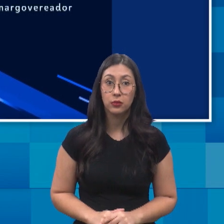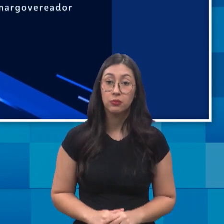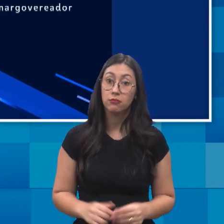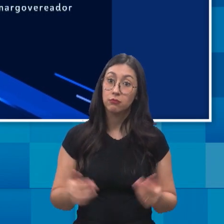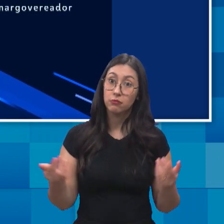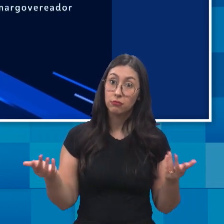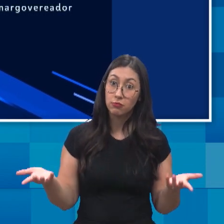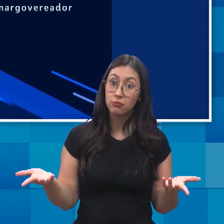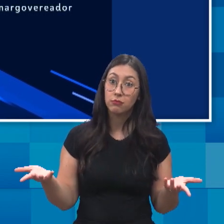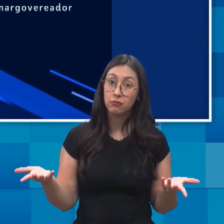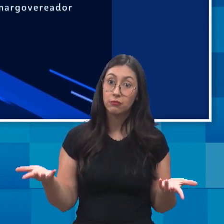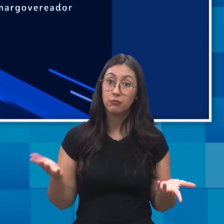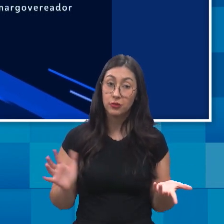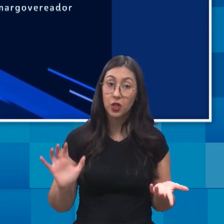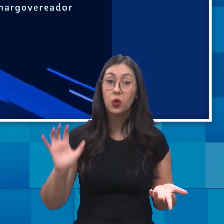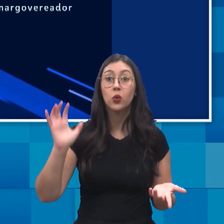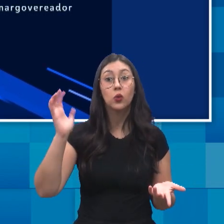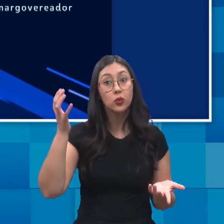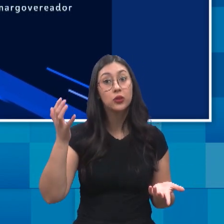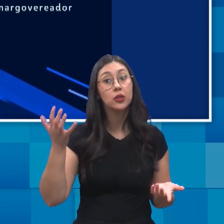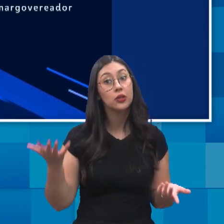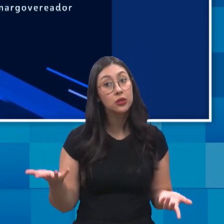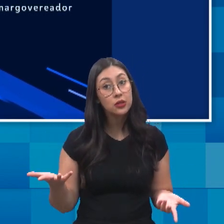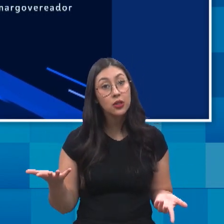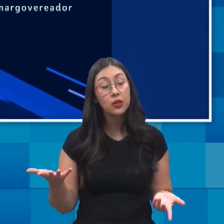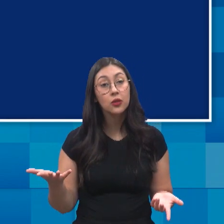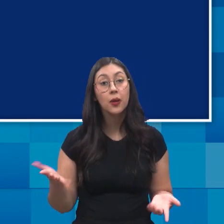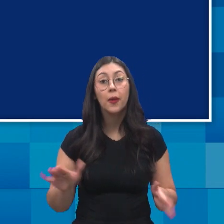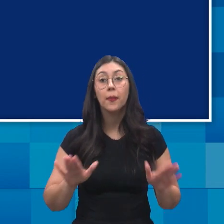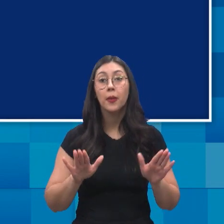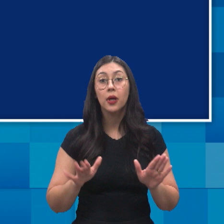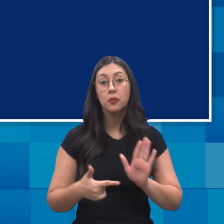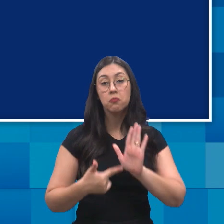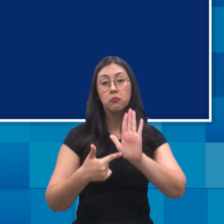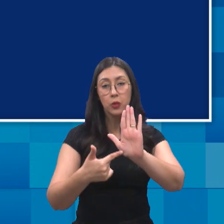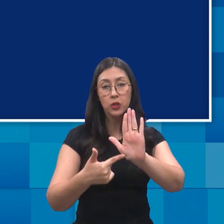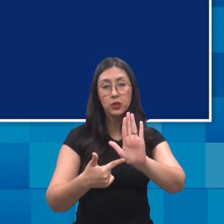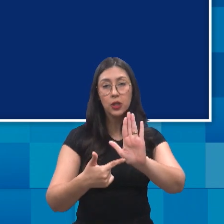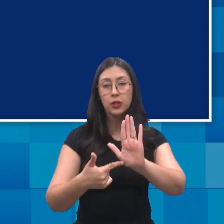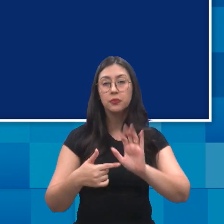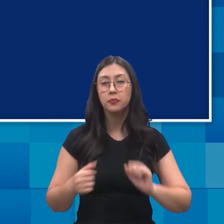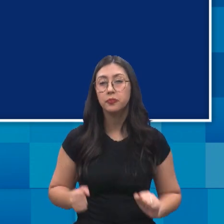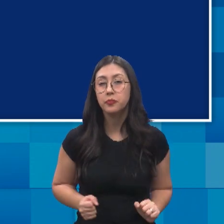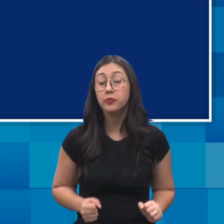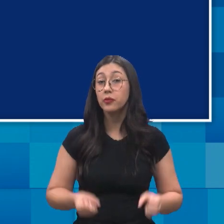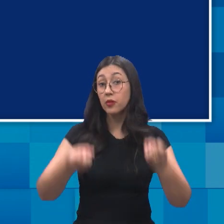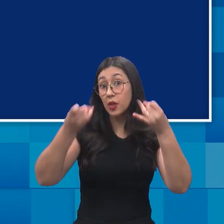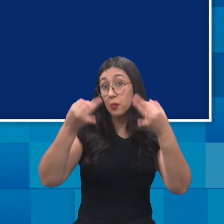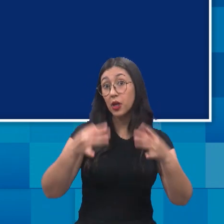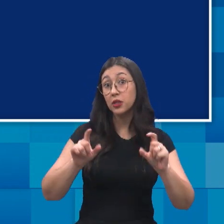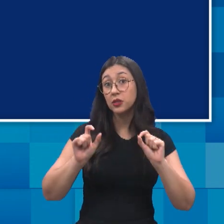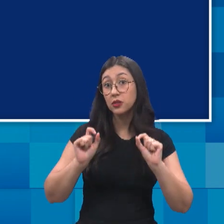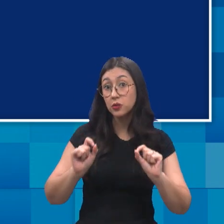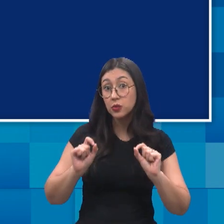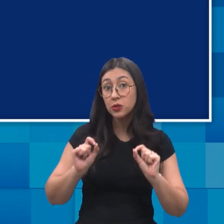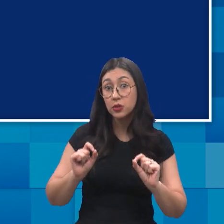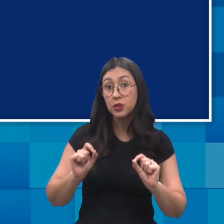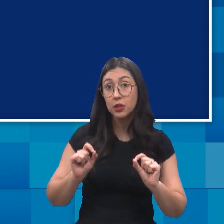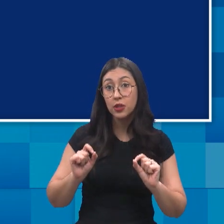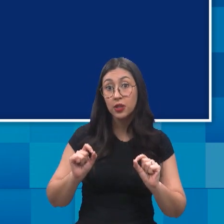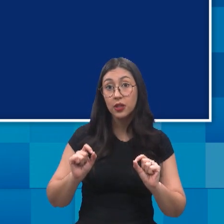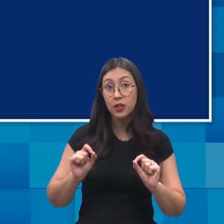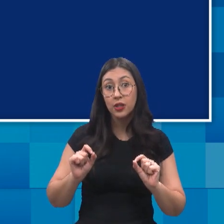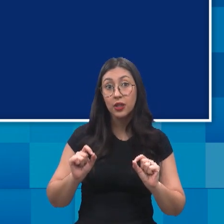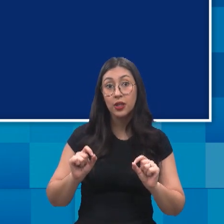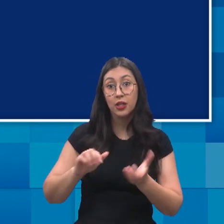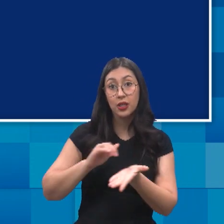aí é o que está acontecendo. E a alegação, pode mudar a próxima tela? A alegação da Prefeitura e também do